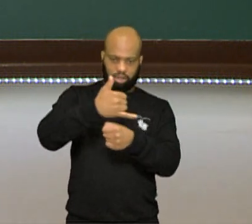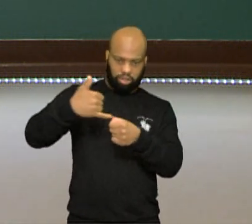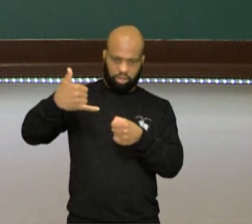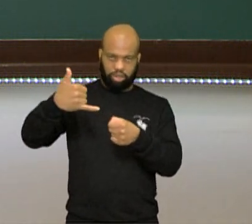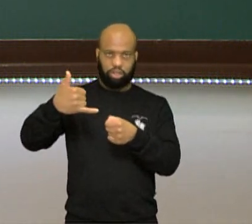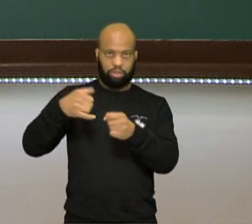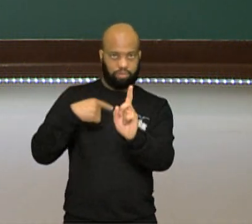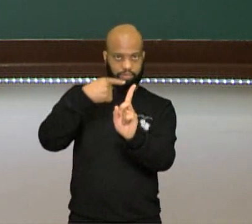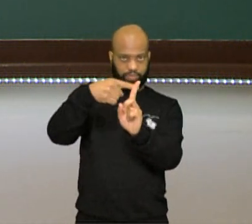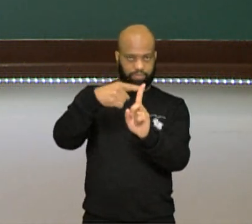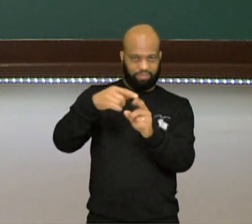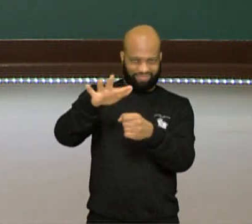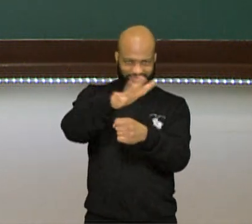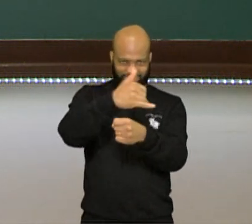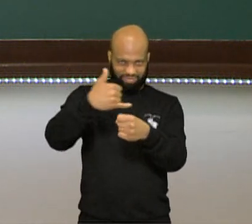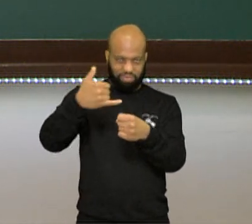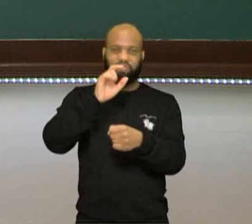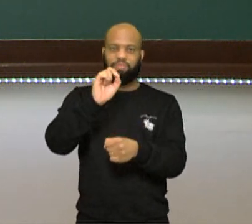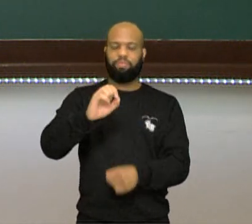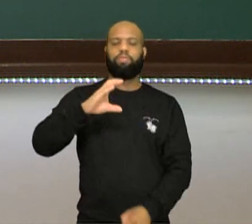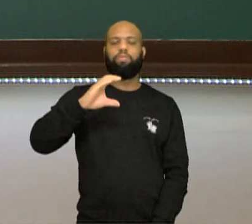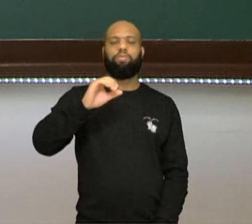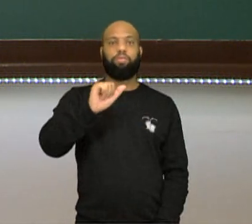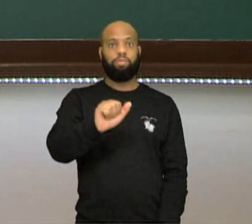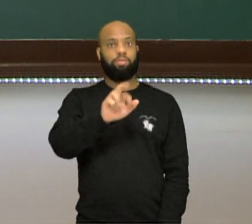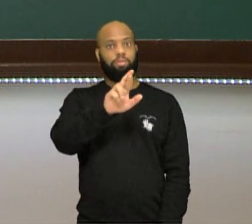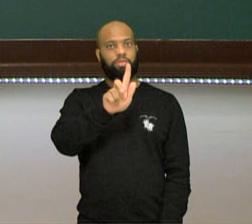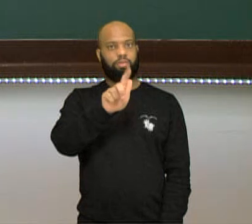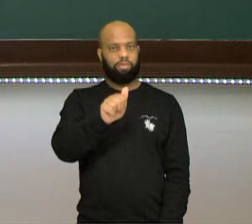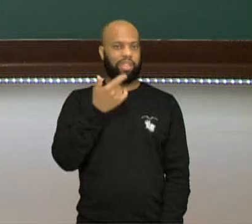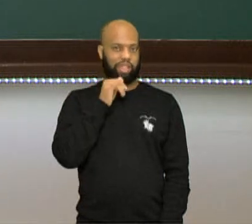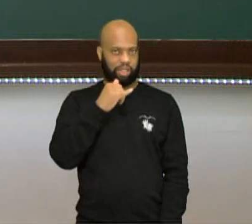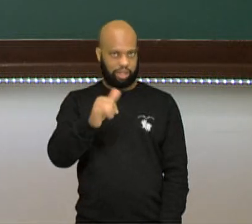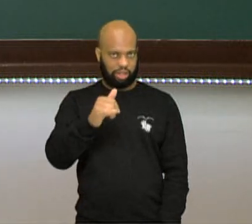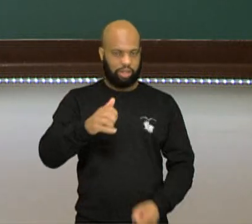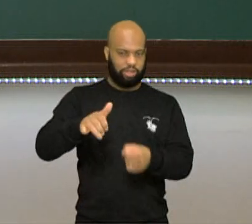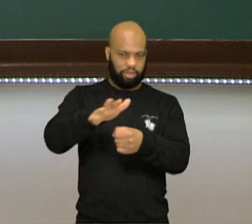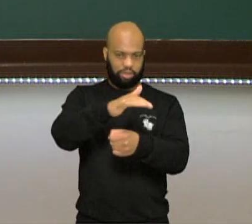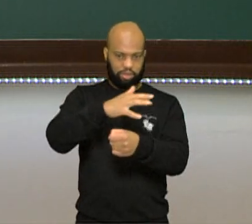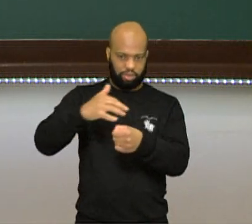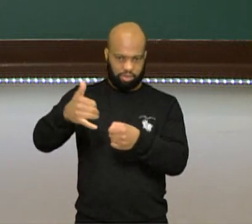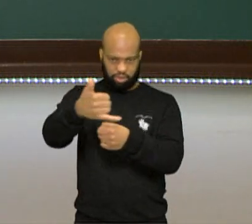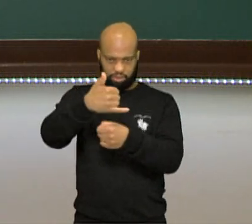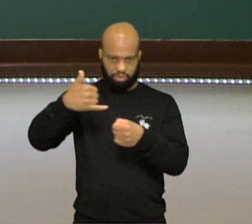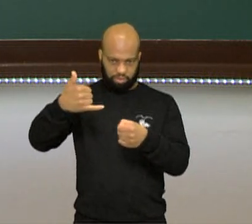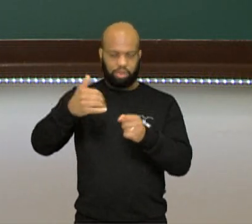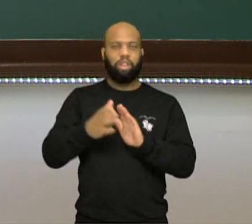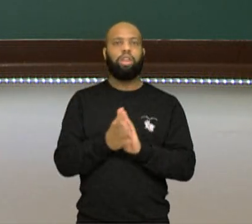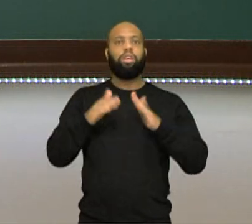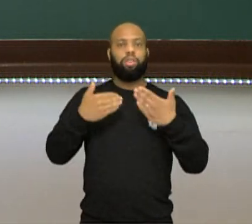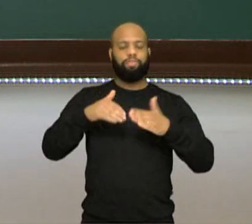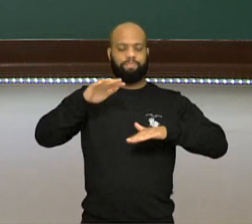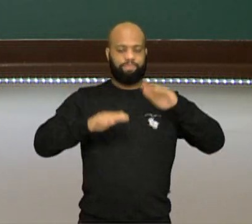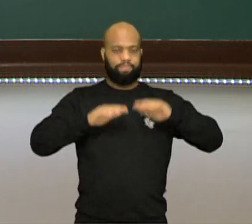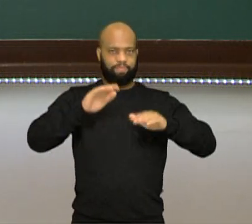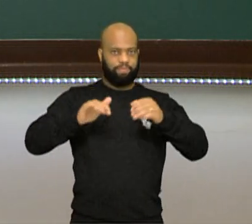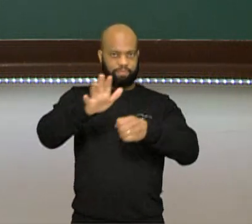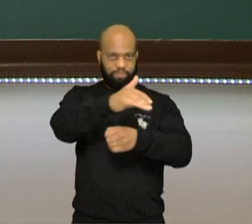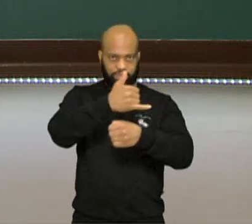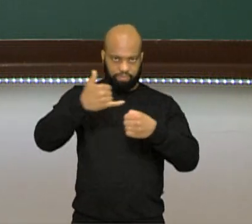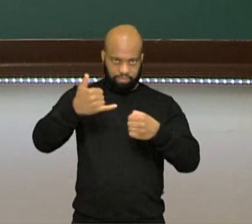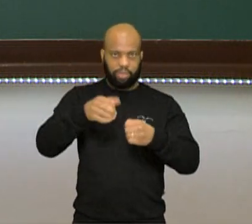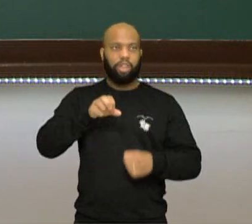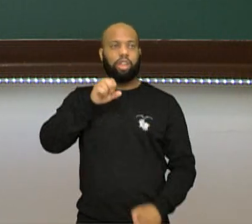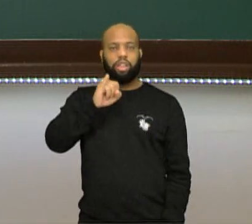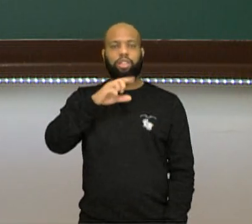né? Ou também se fosse, no caso da negativa, isso tudo depende da carga que está interagindo, tá? Mas